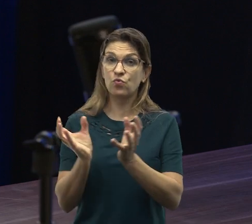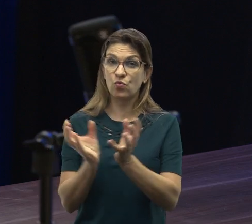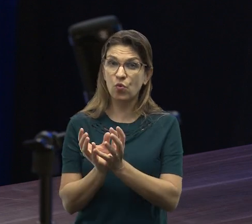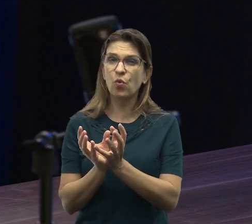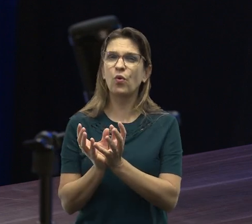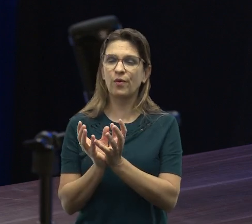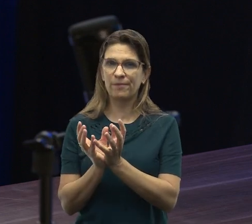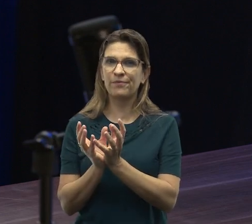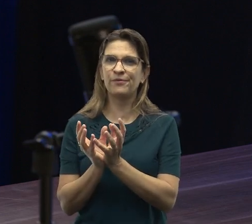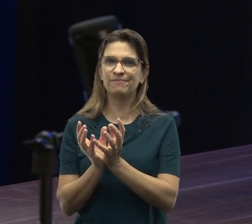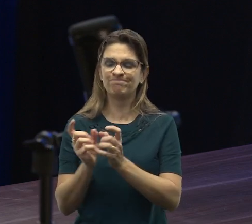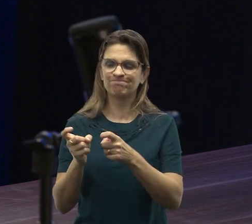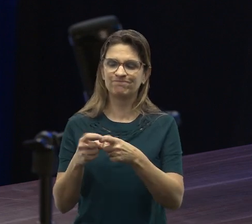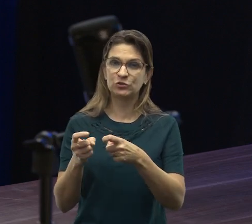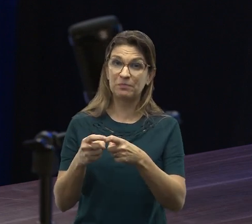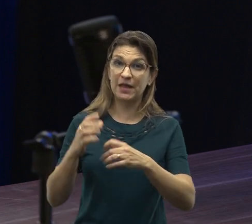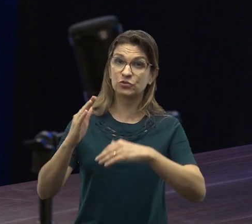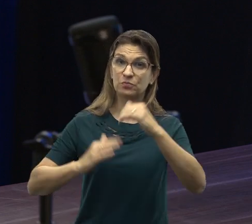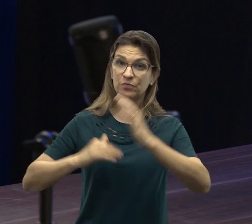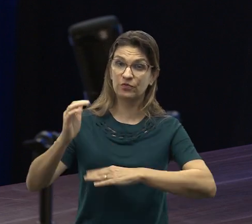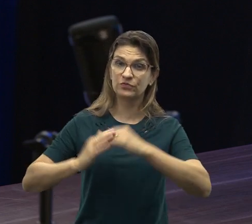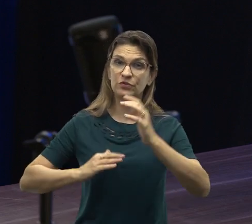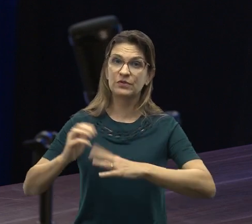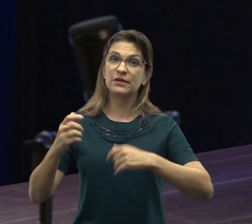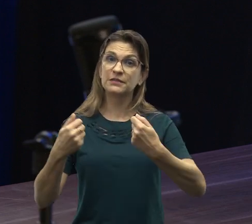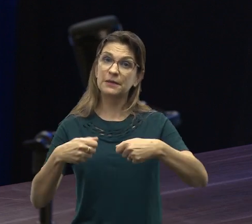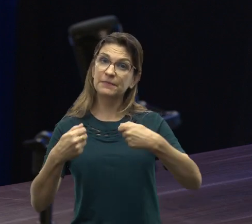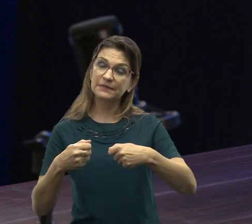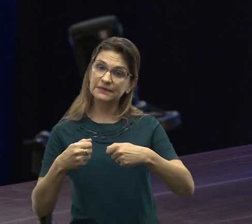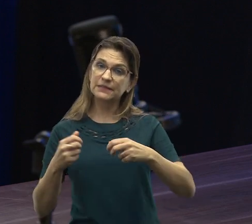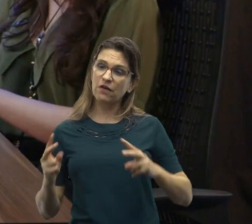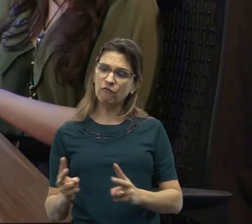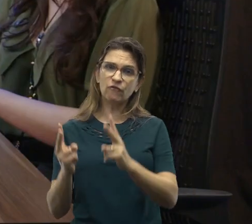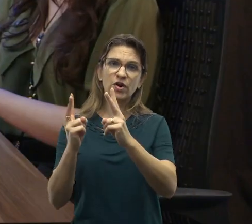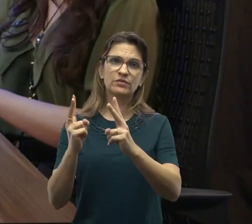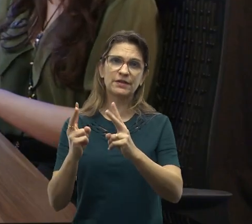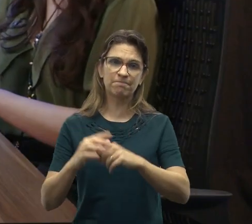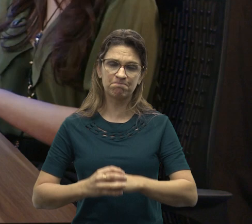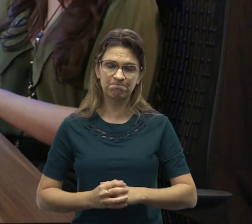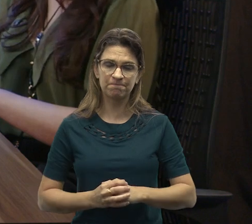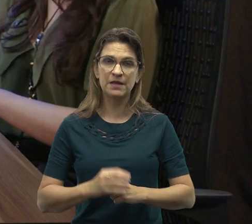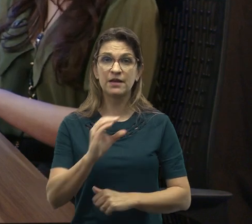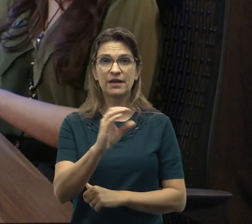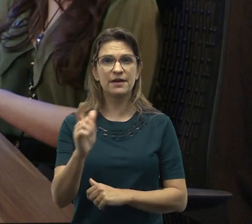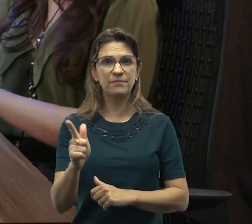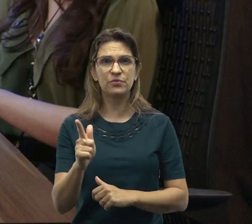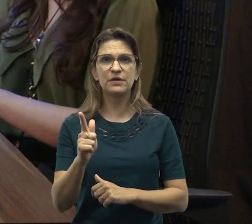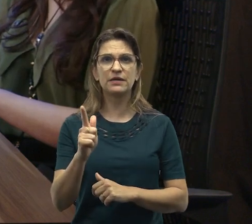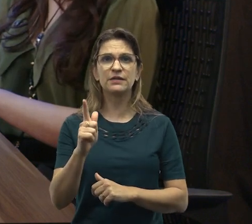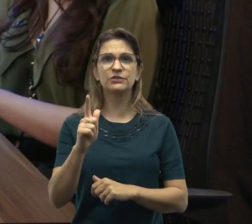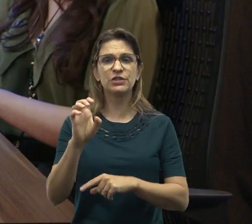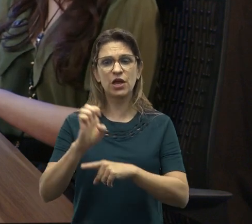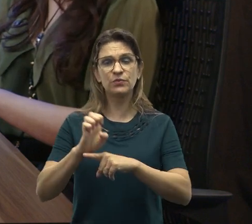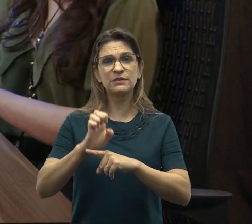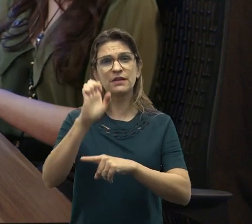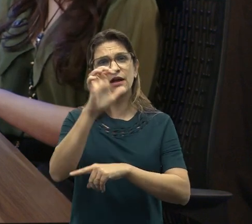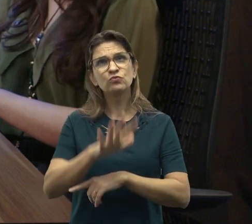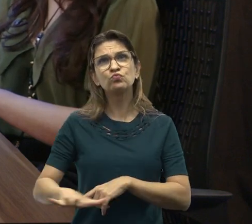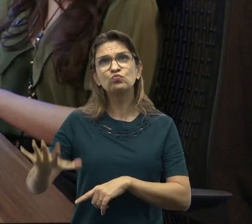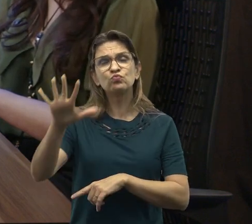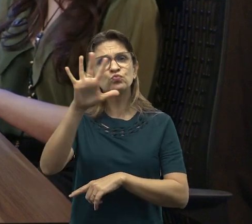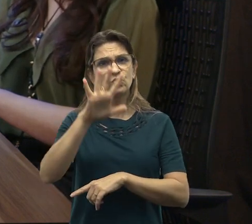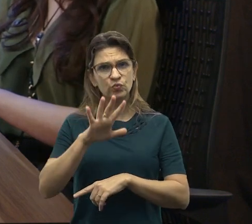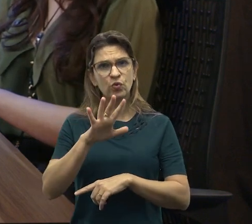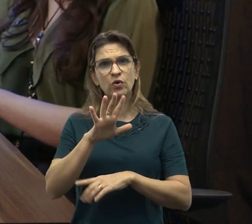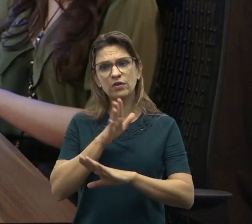melhor aproveitado e que Campo Grande possa aproveitar, não só Campo Grande, mas o estado como um todo, né? É um hospital que faz